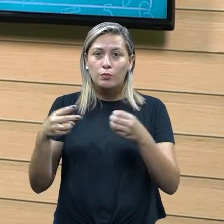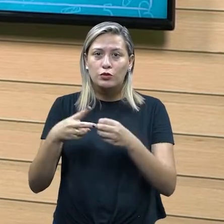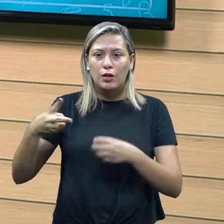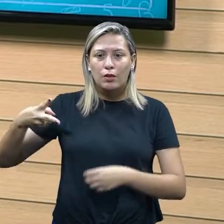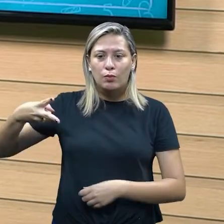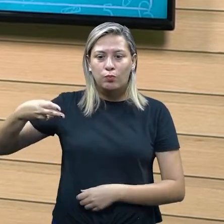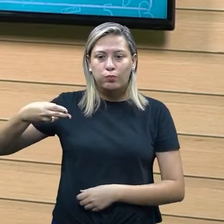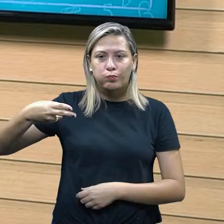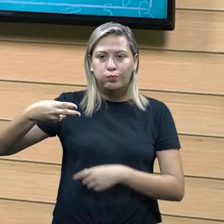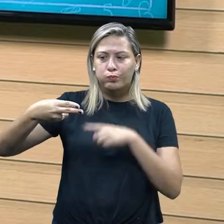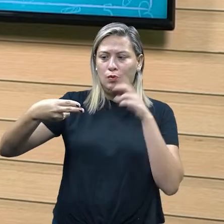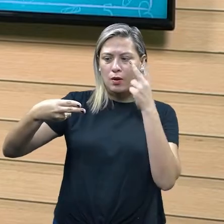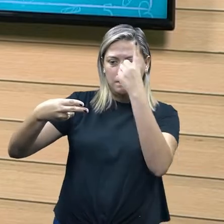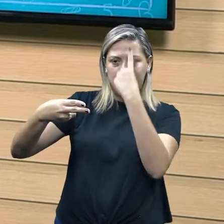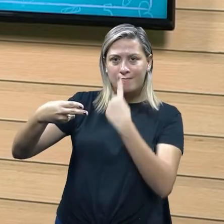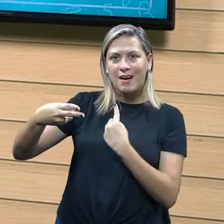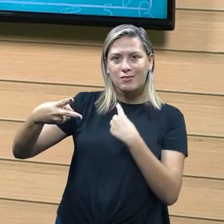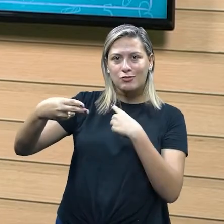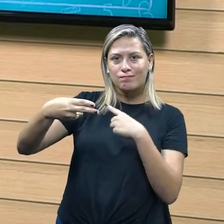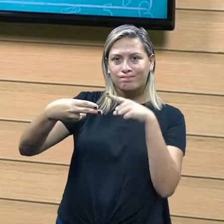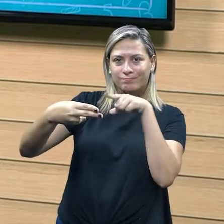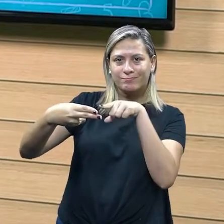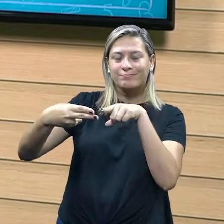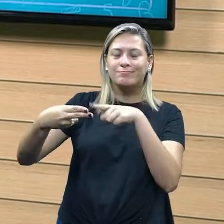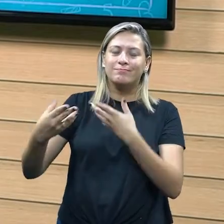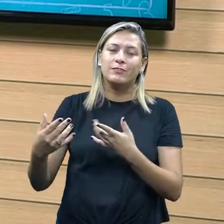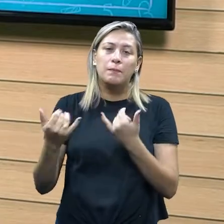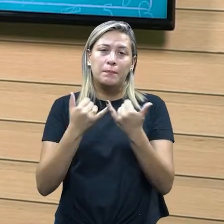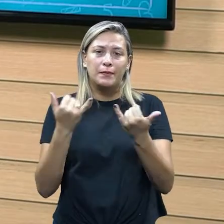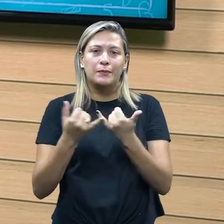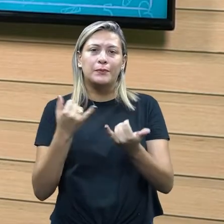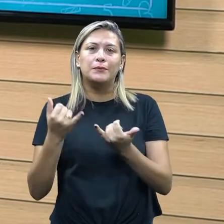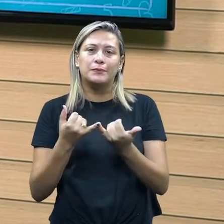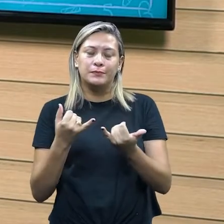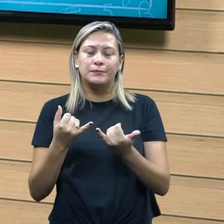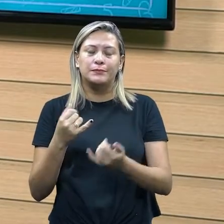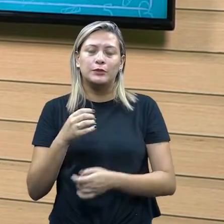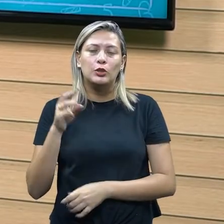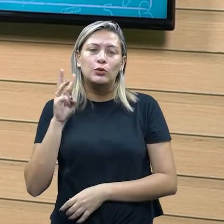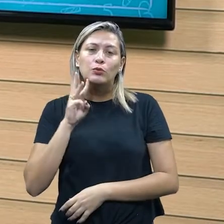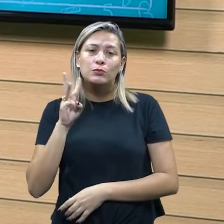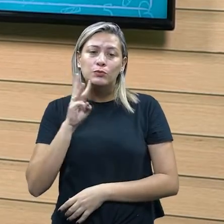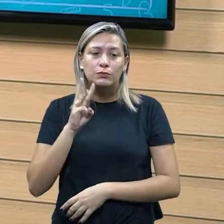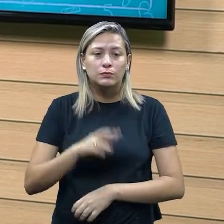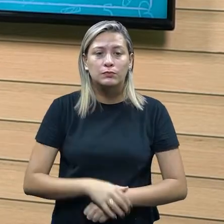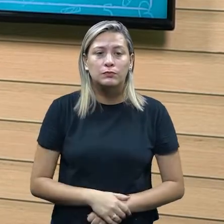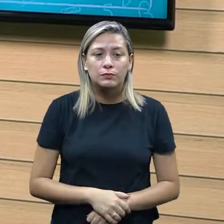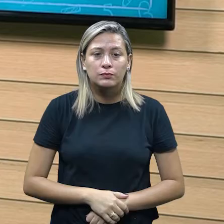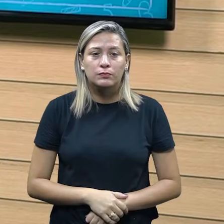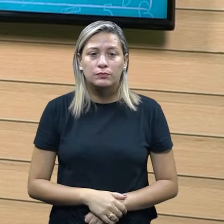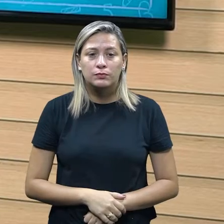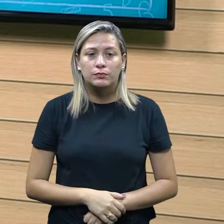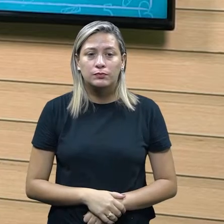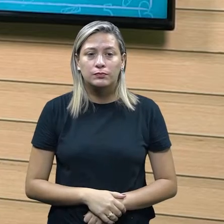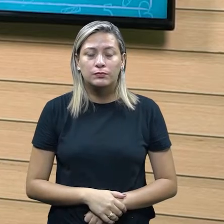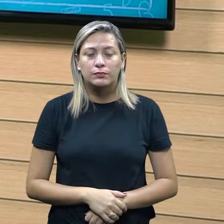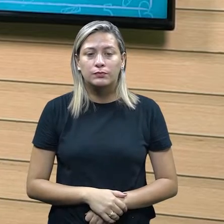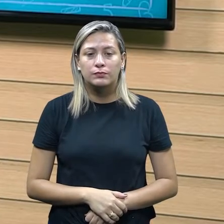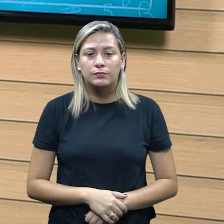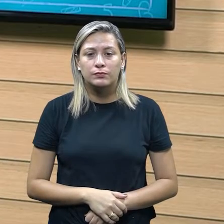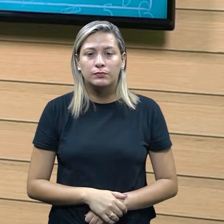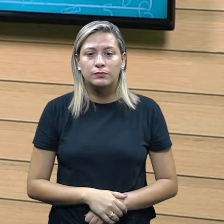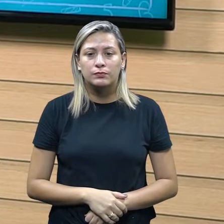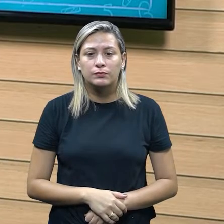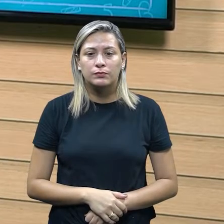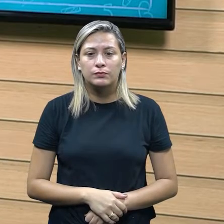bem parecido com as ferramentas do Windows, né? Então, esses ícones, eles também vão servir para facilitar o